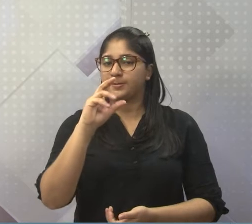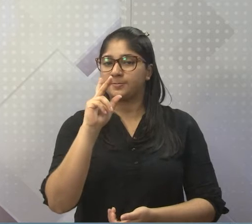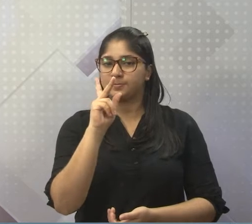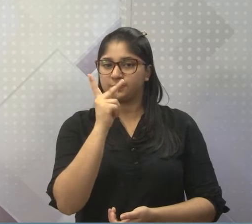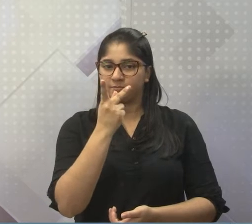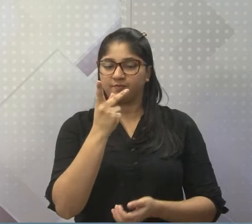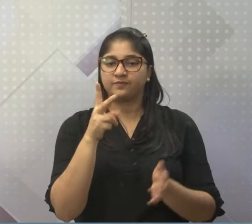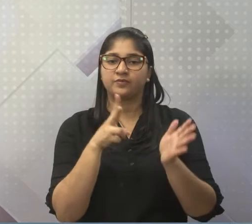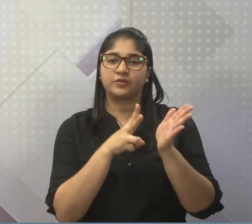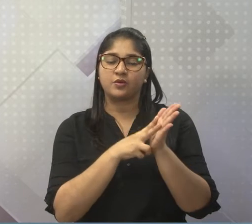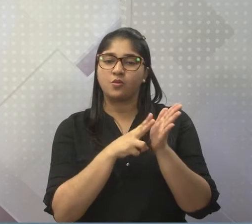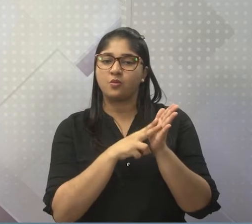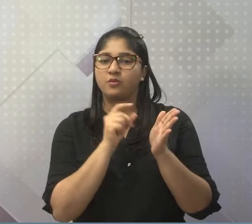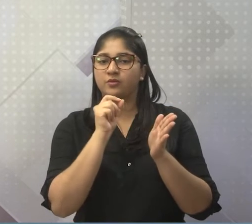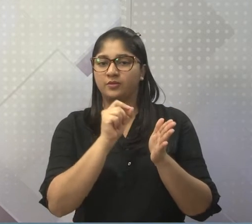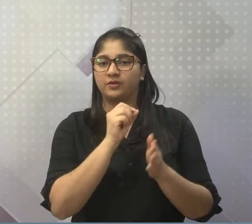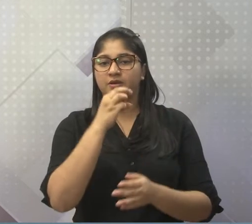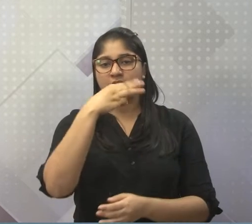igual a MB.